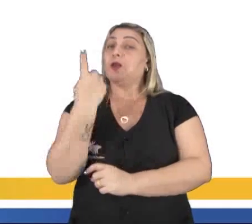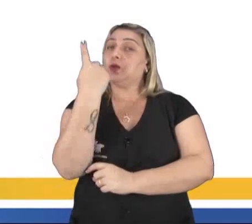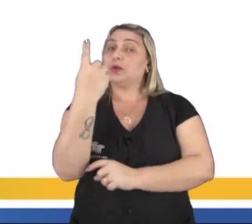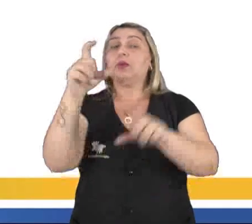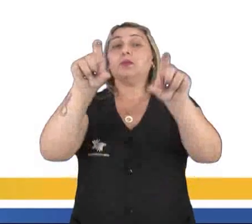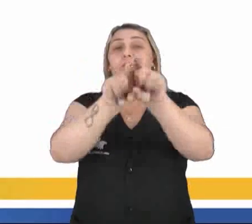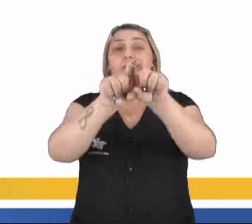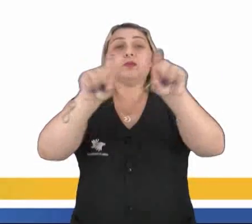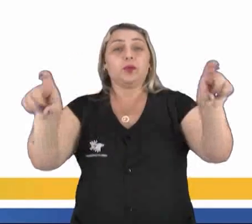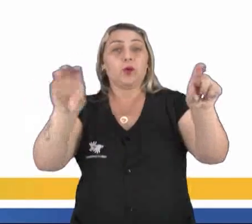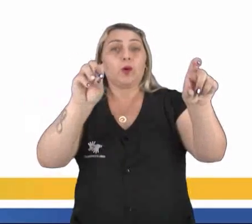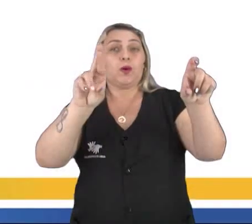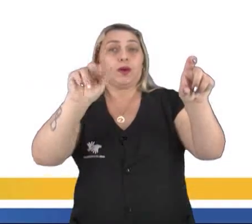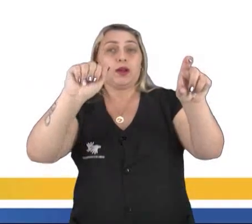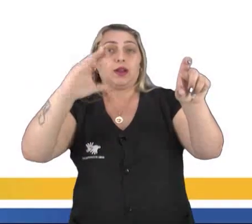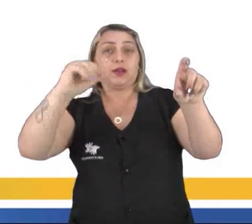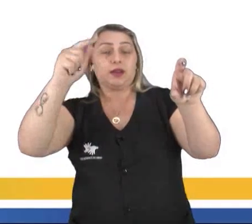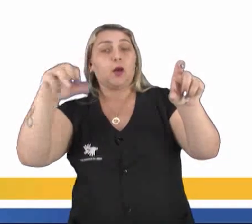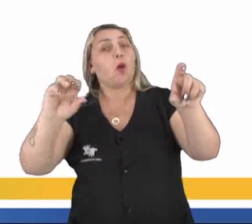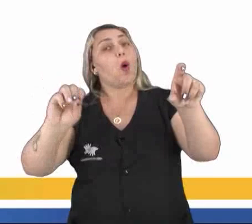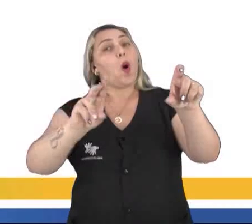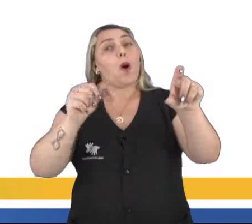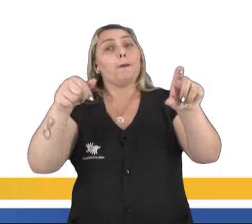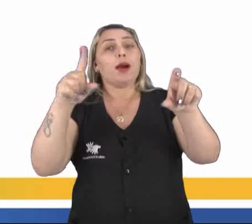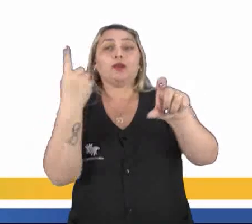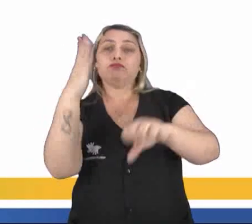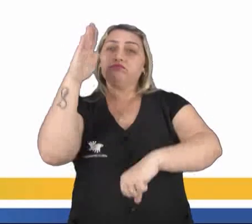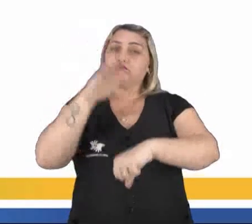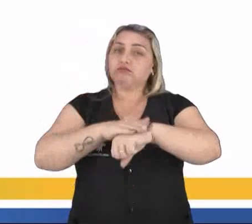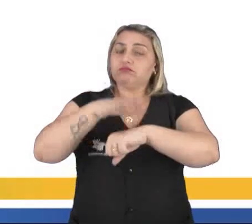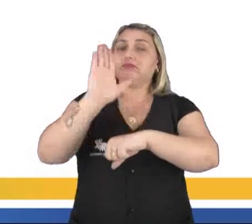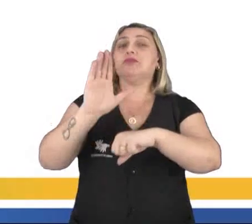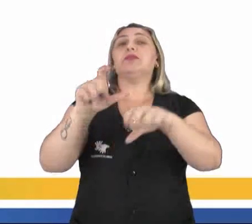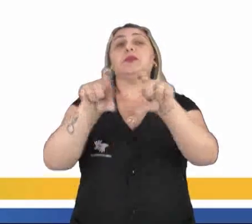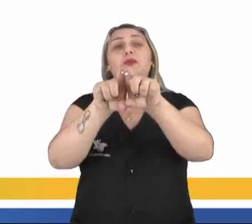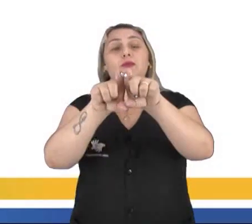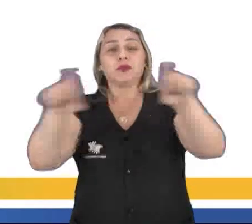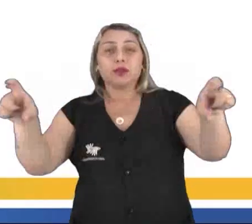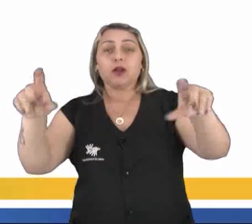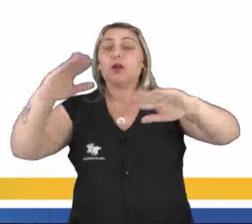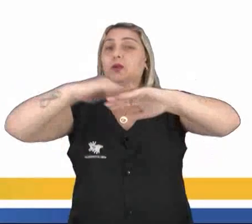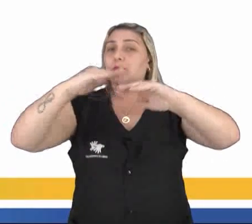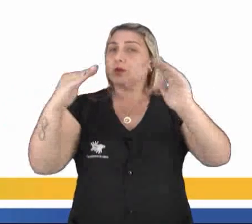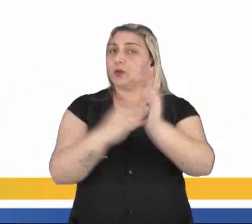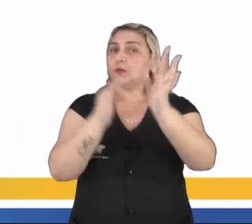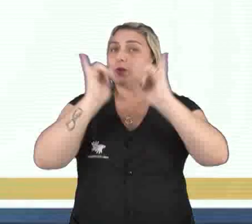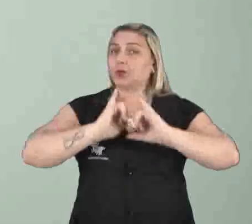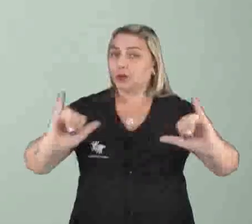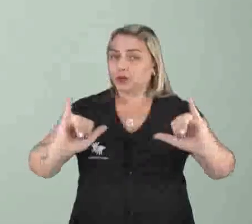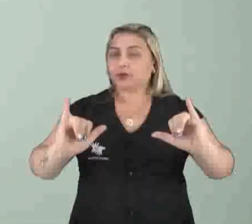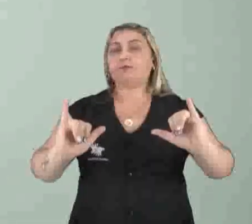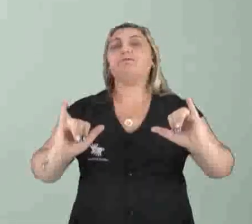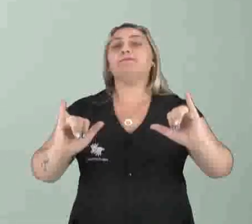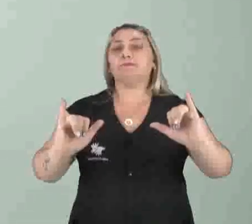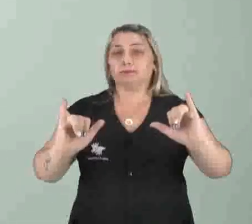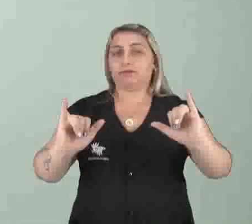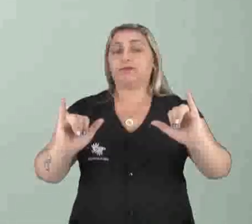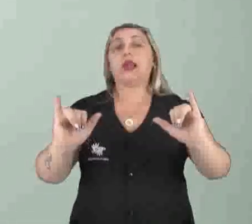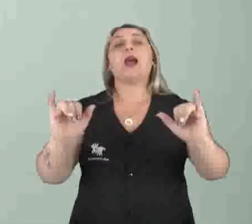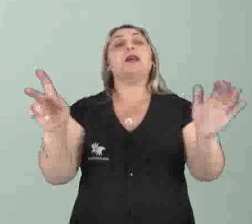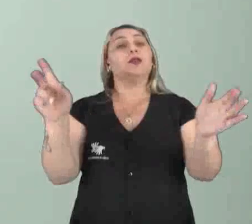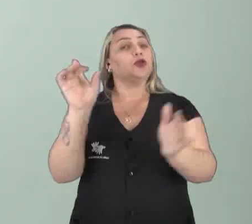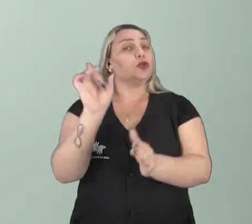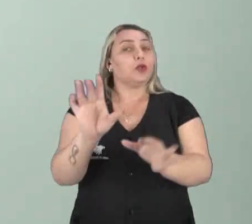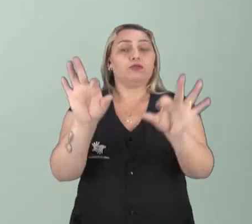oração, tá certo? Ou mais de uma oração de sentido completo. Então o período aí ele já é composto por